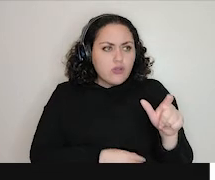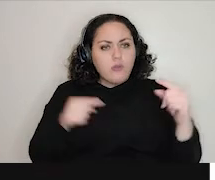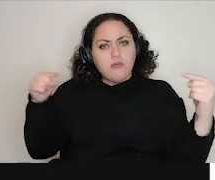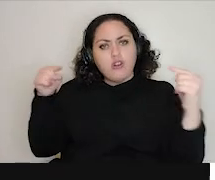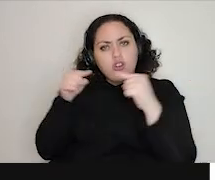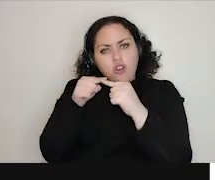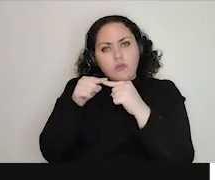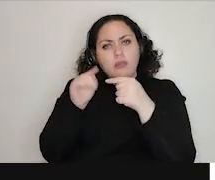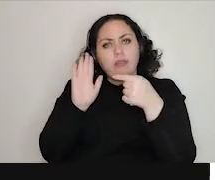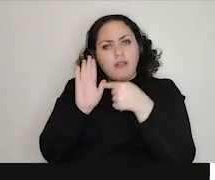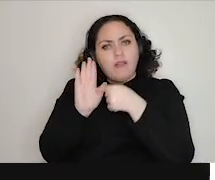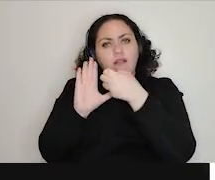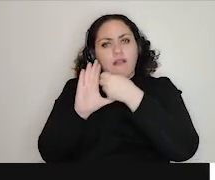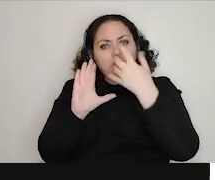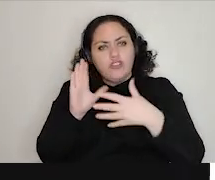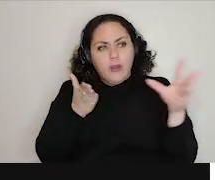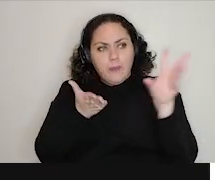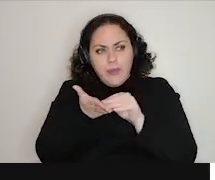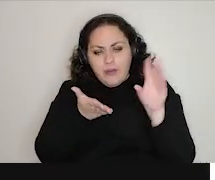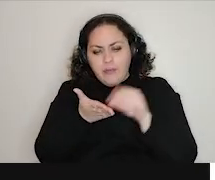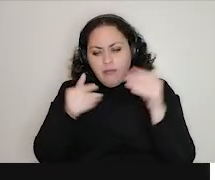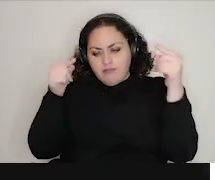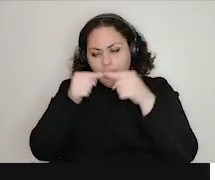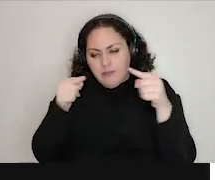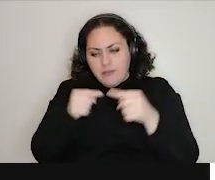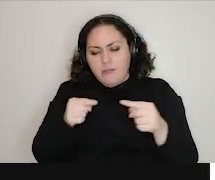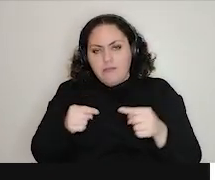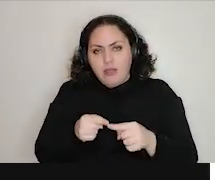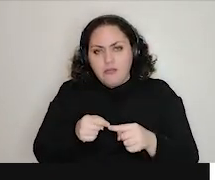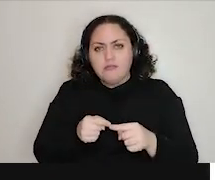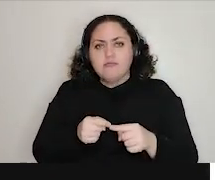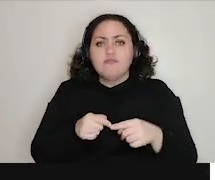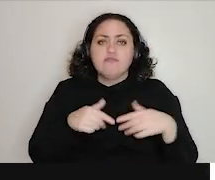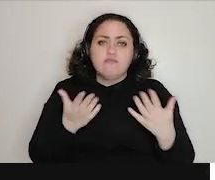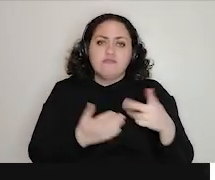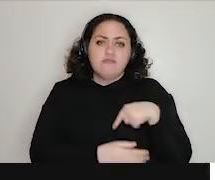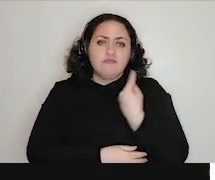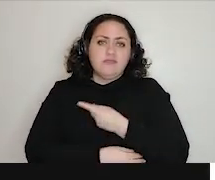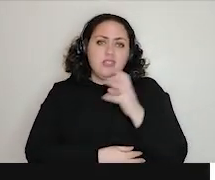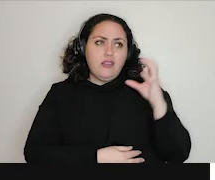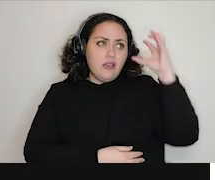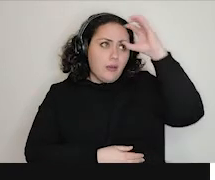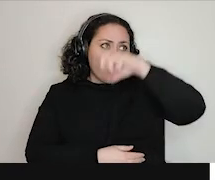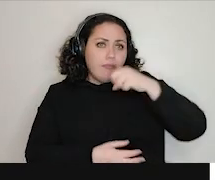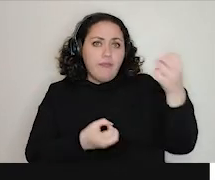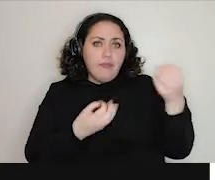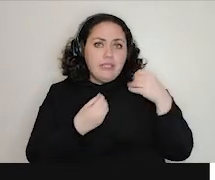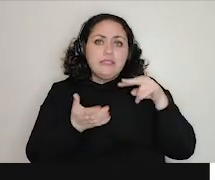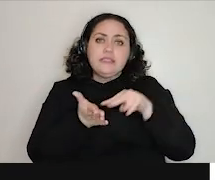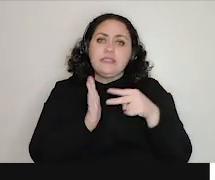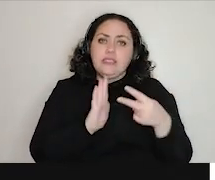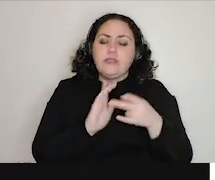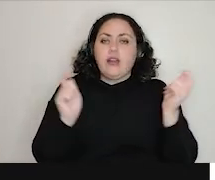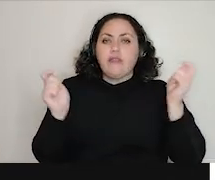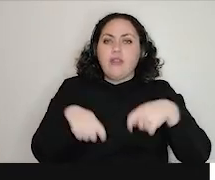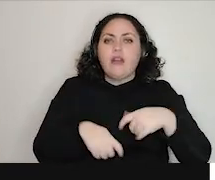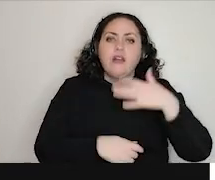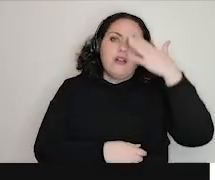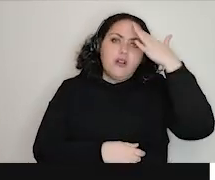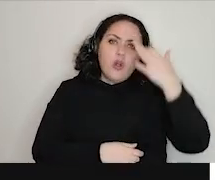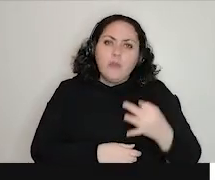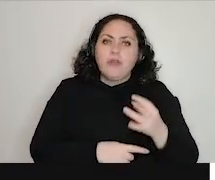pessoas dentro de uma categoria, e que daí, supostamente, aquele fluxo que a gente aprendeu, ele vai dar conta